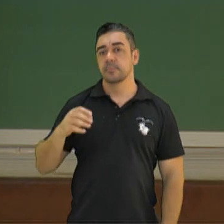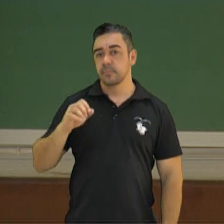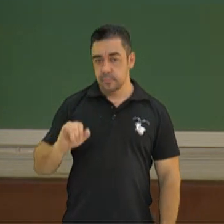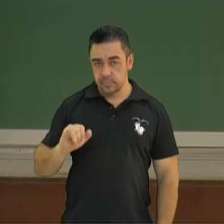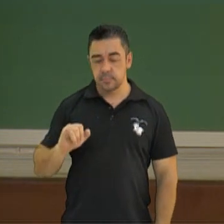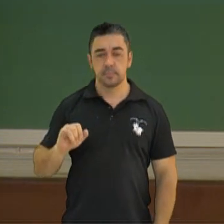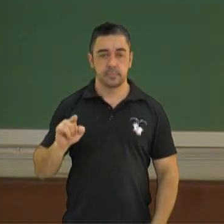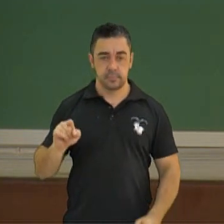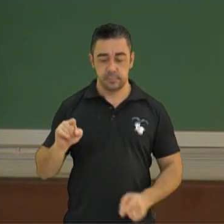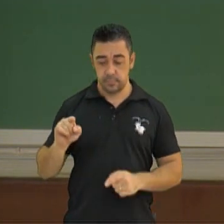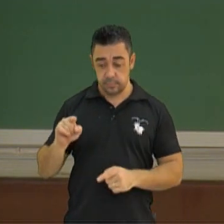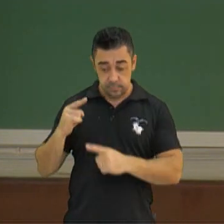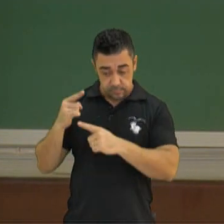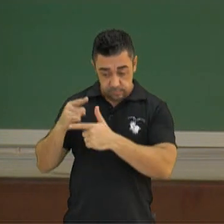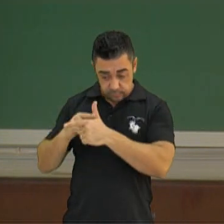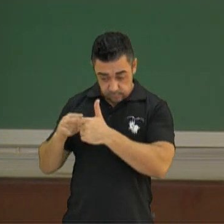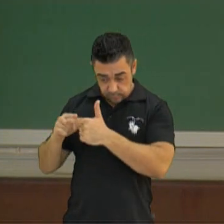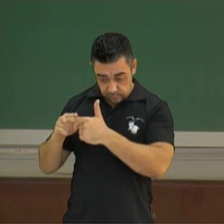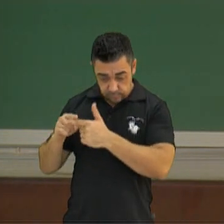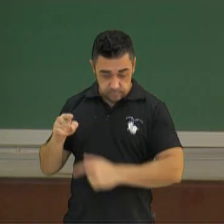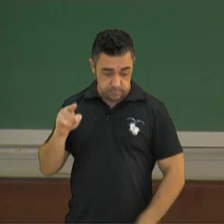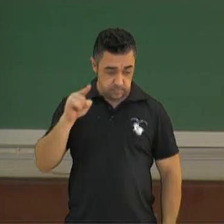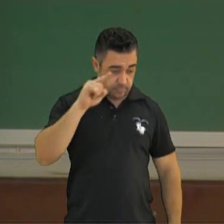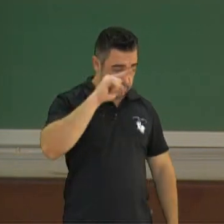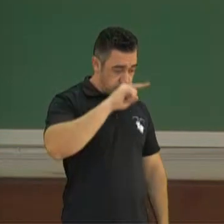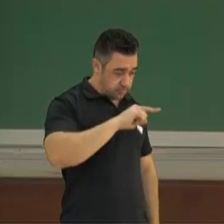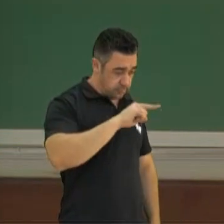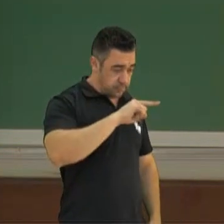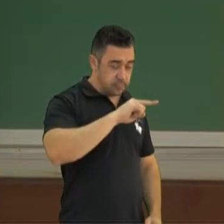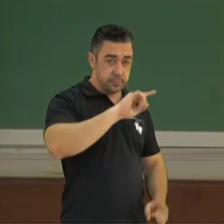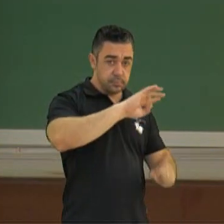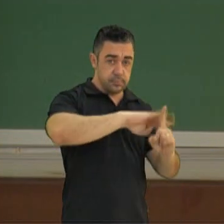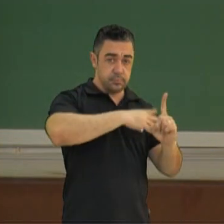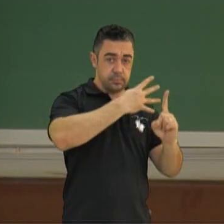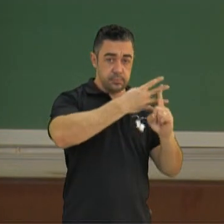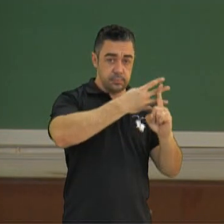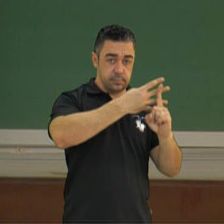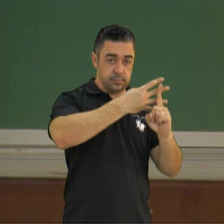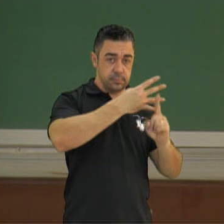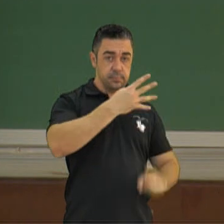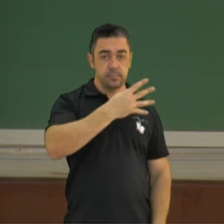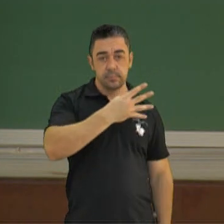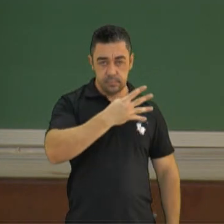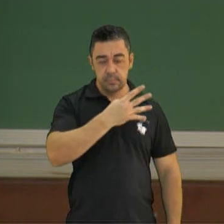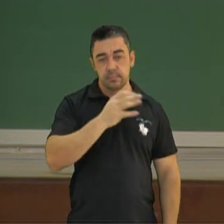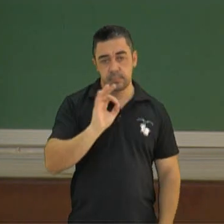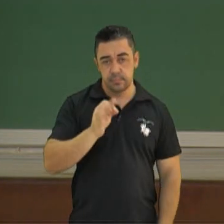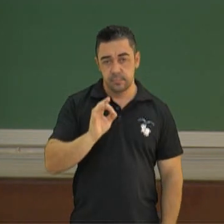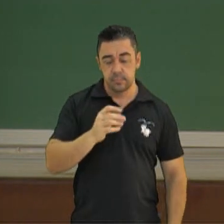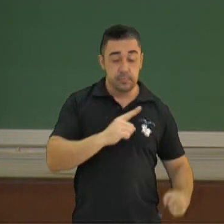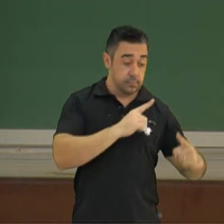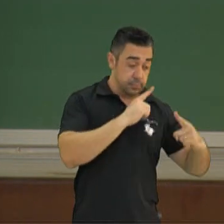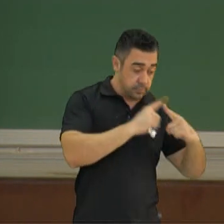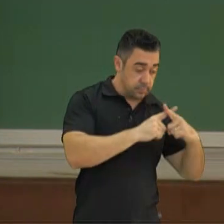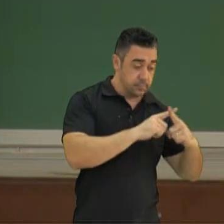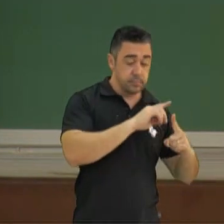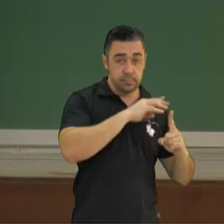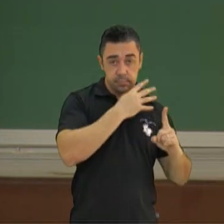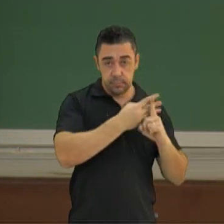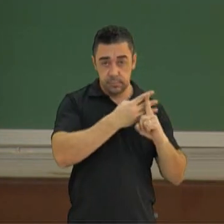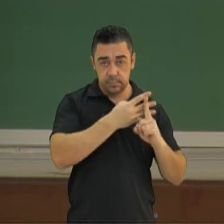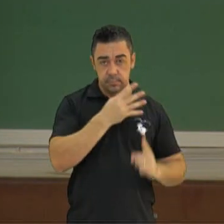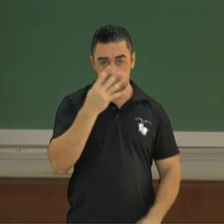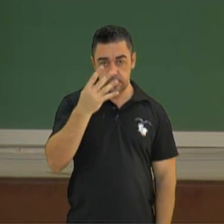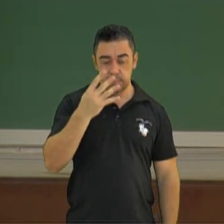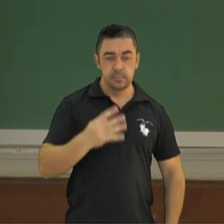inversamente proporcional, uma informação divide por 4, a outra vai? Isso, multiplicar. Vezes